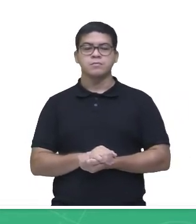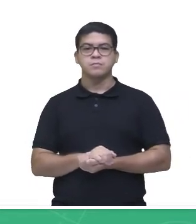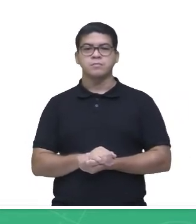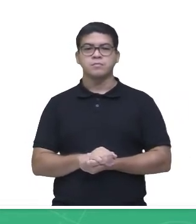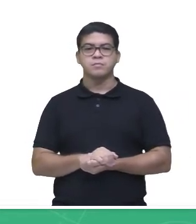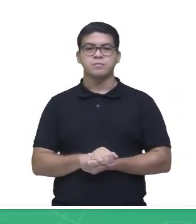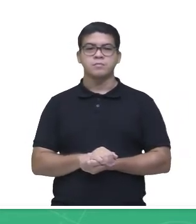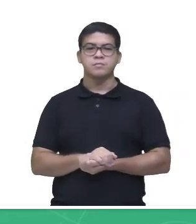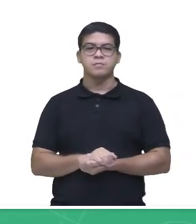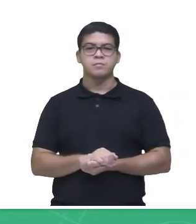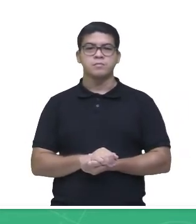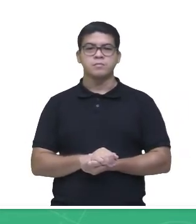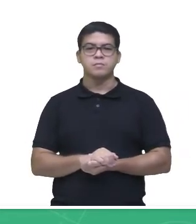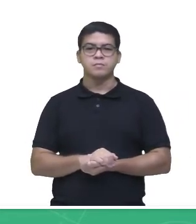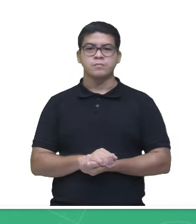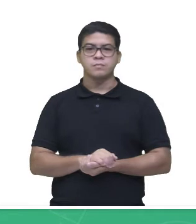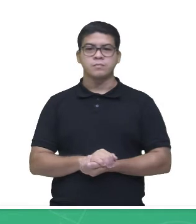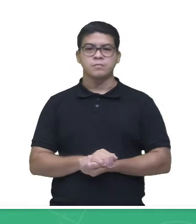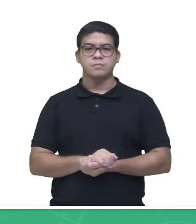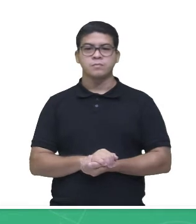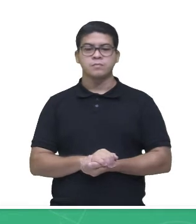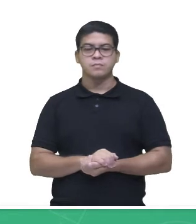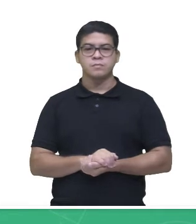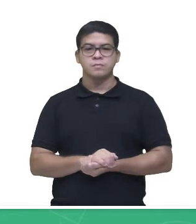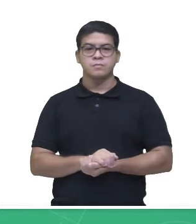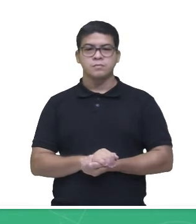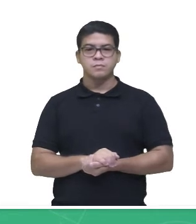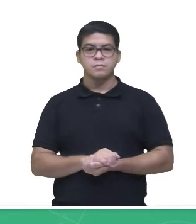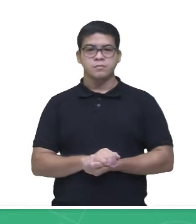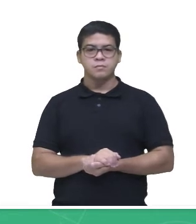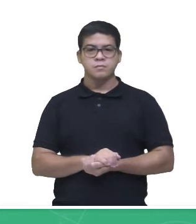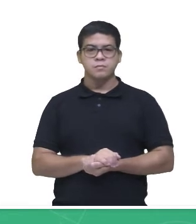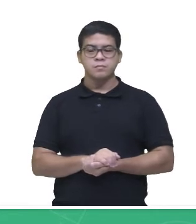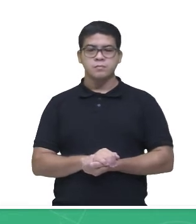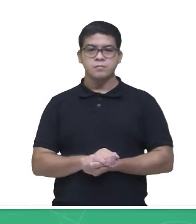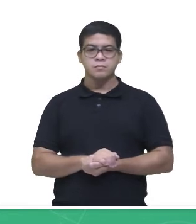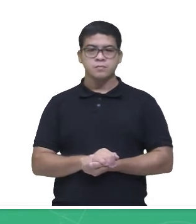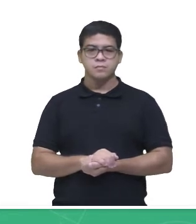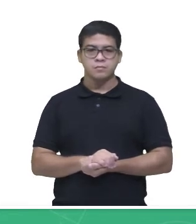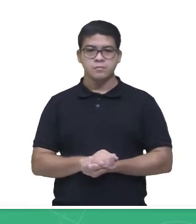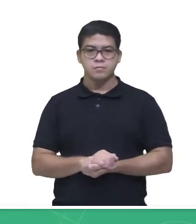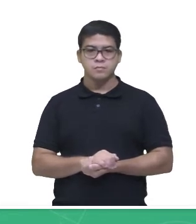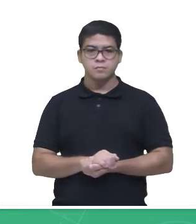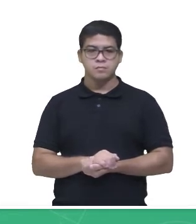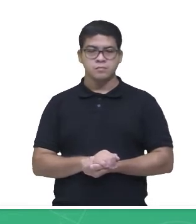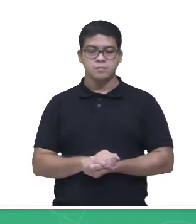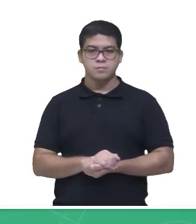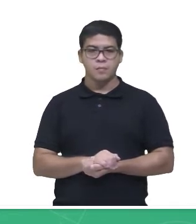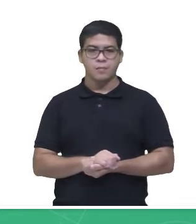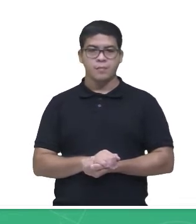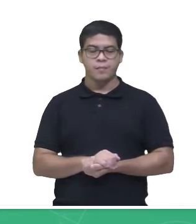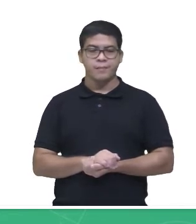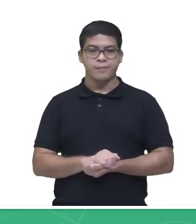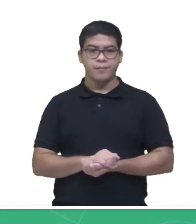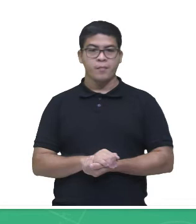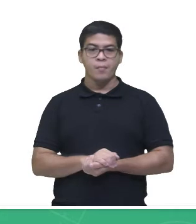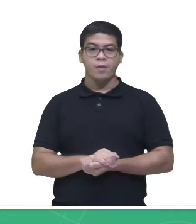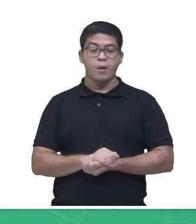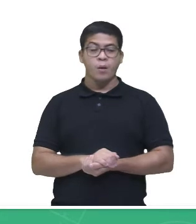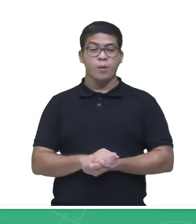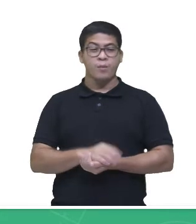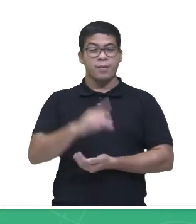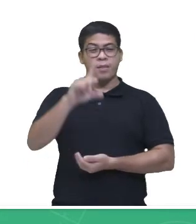A alteração é que a letra R, que pertence à raiz, ela não aparece lá, percebem? O verbo decir, que é o